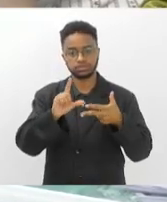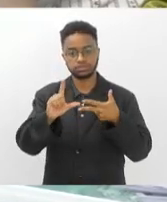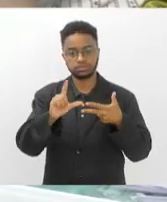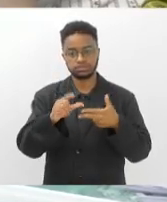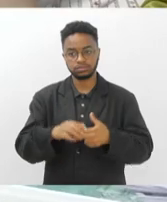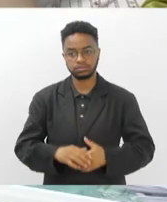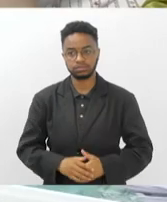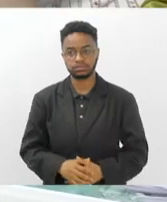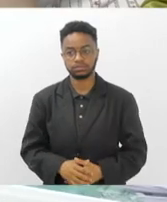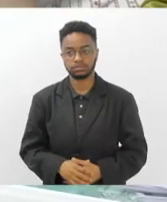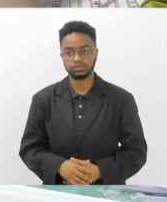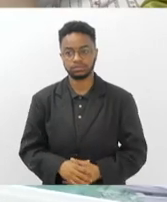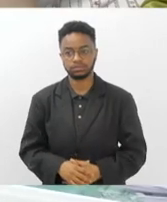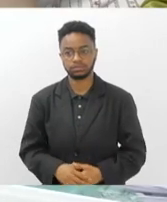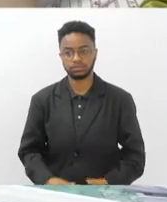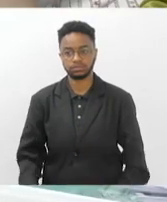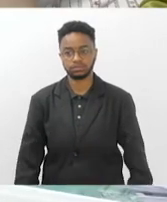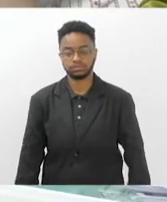legislativa.